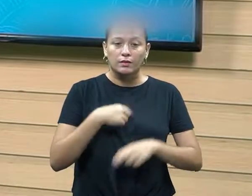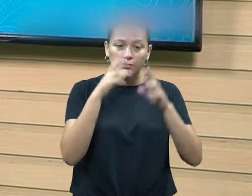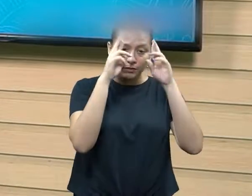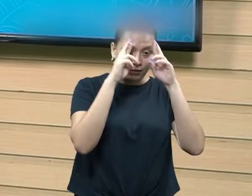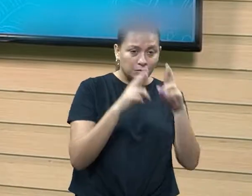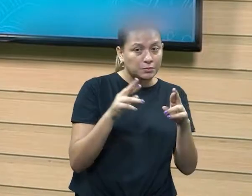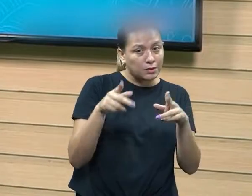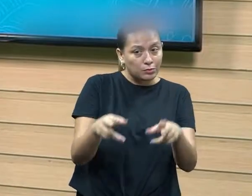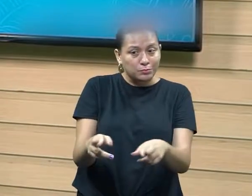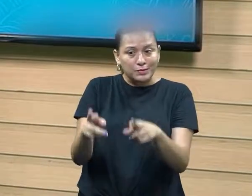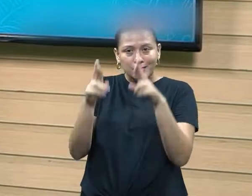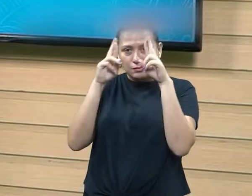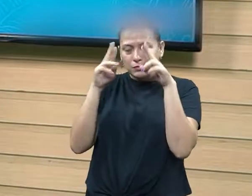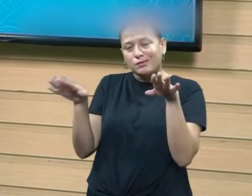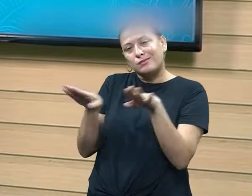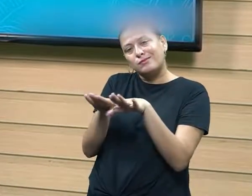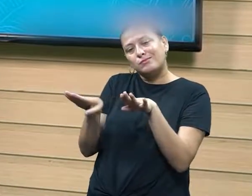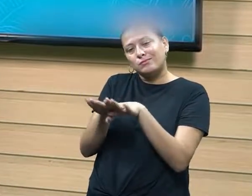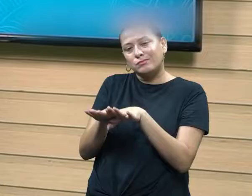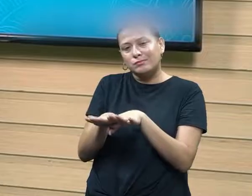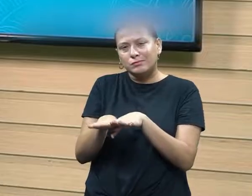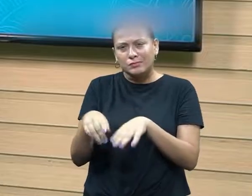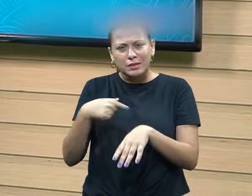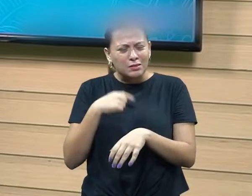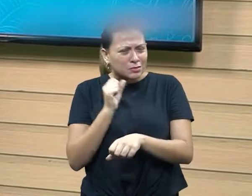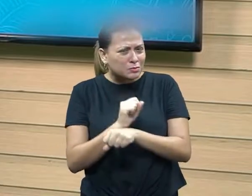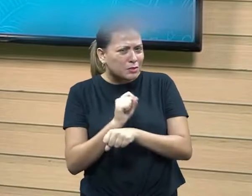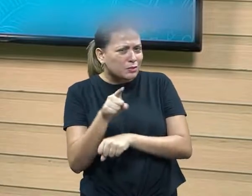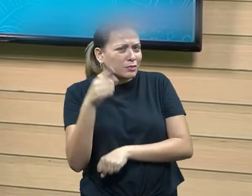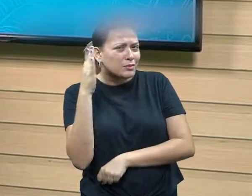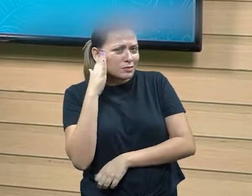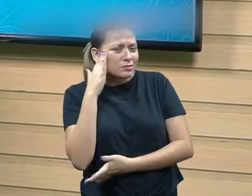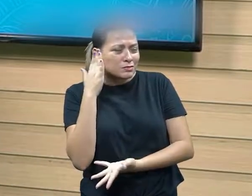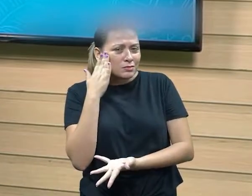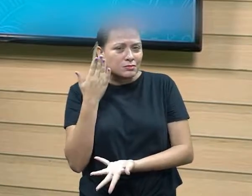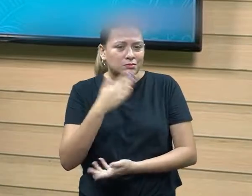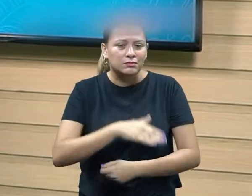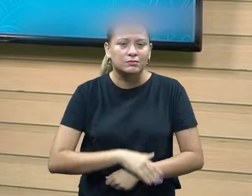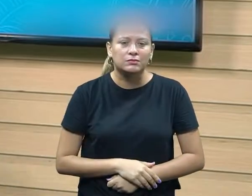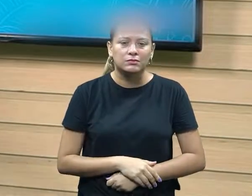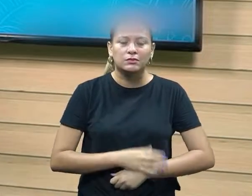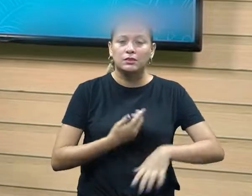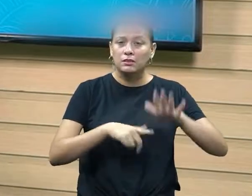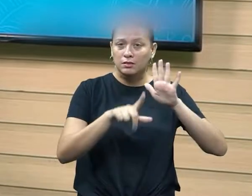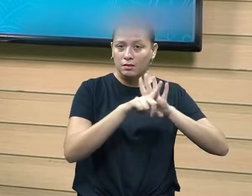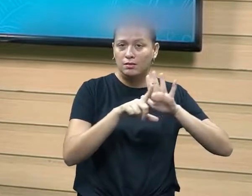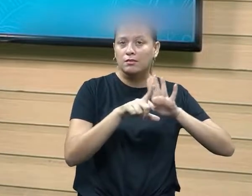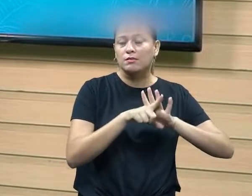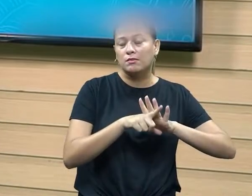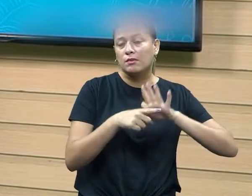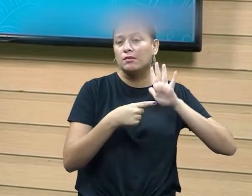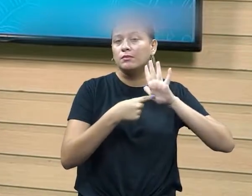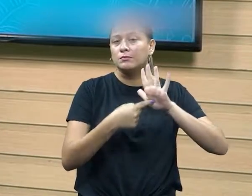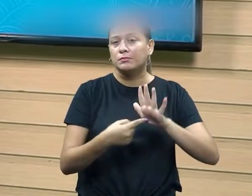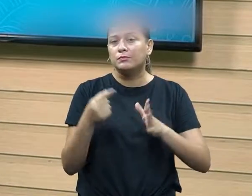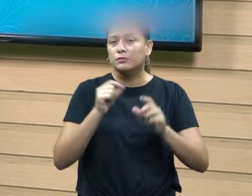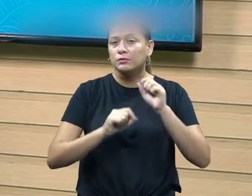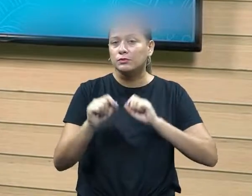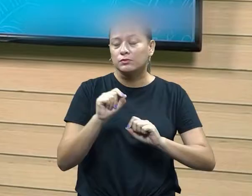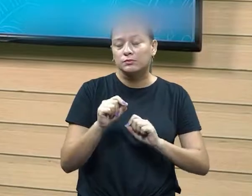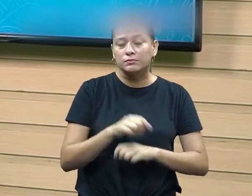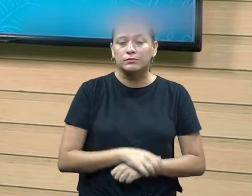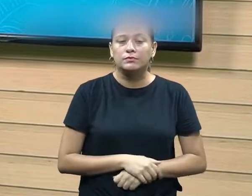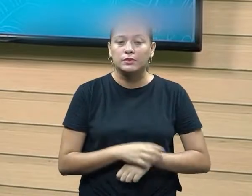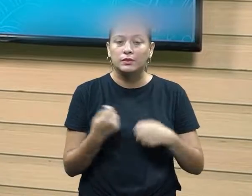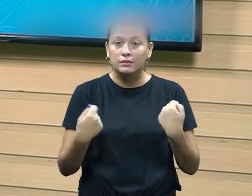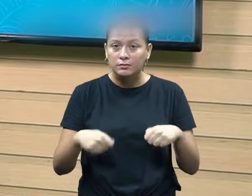que respeitar o outro. Eu espero que você esteja compreendendo e como a lei ela vem justamente para isso, né? É necessário